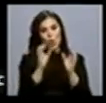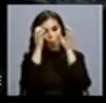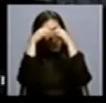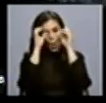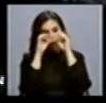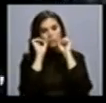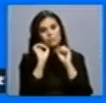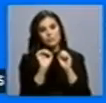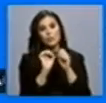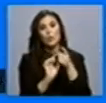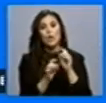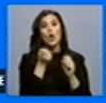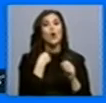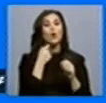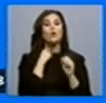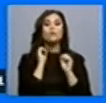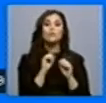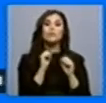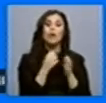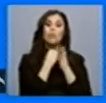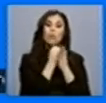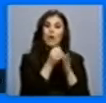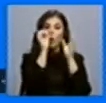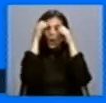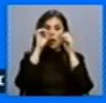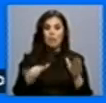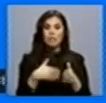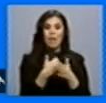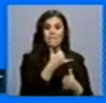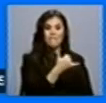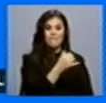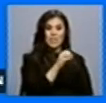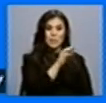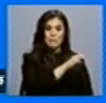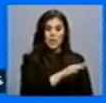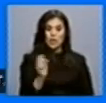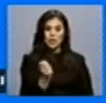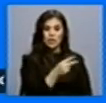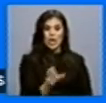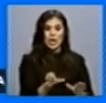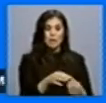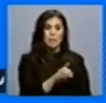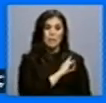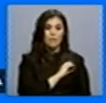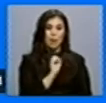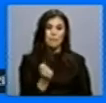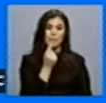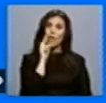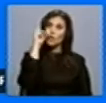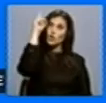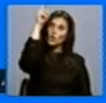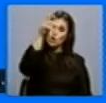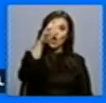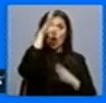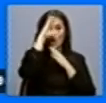Prize, ou seja, um concurso patrocinado pelo Google que entregava 20 milhões de euros a uma equipa privada que fosse a primeira a chegar à Lua. Esse concurso